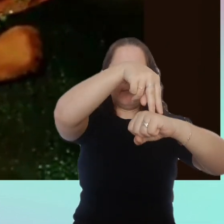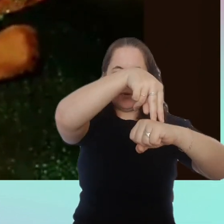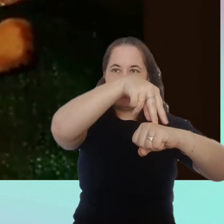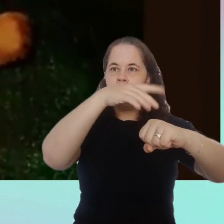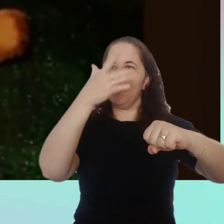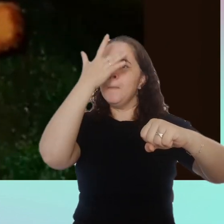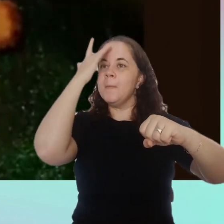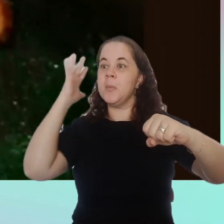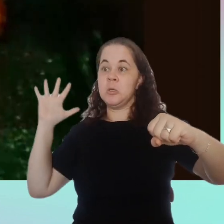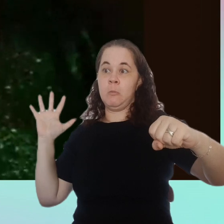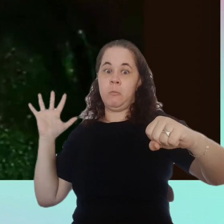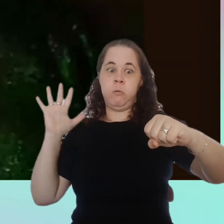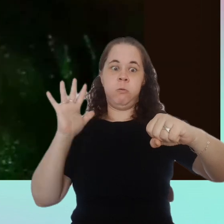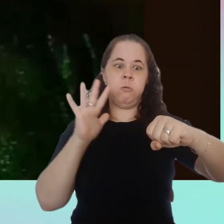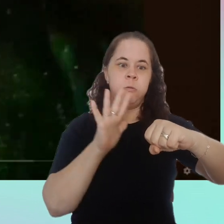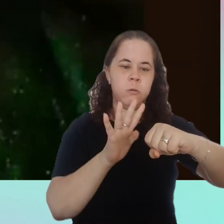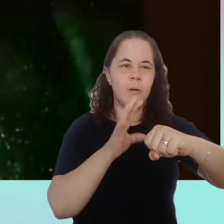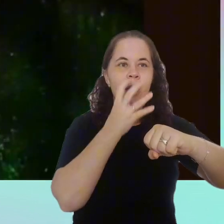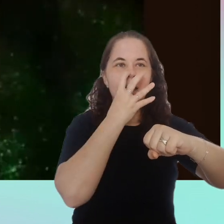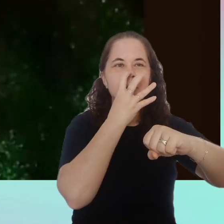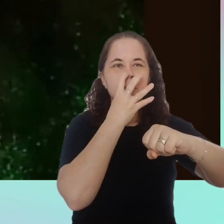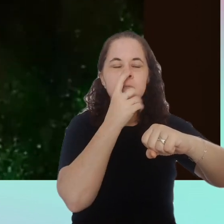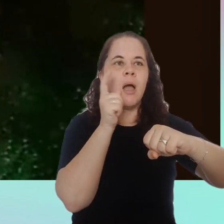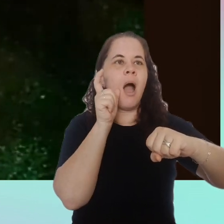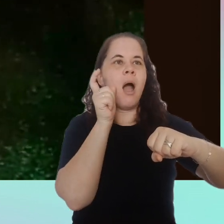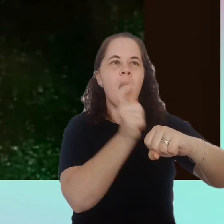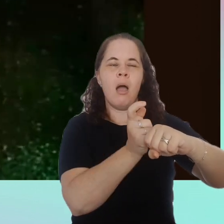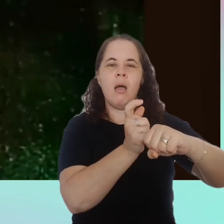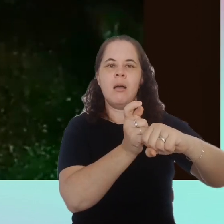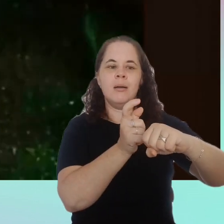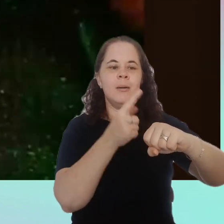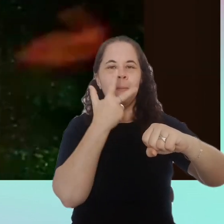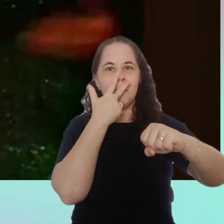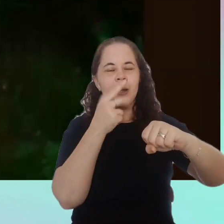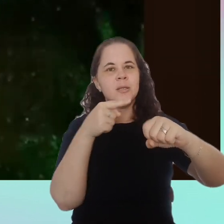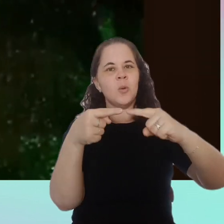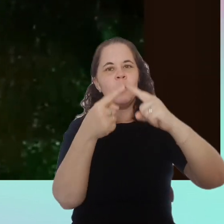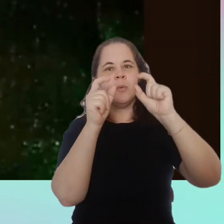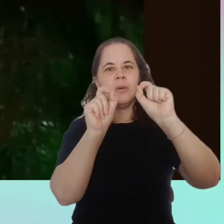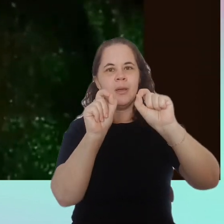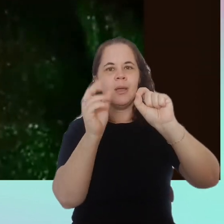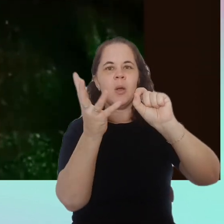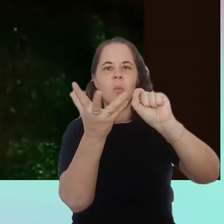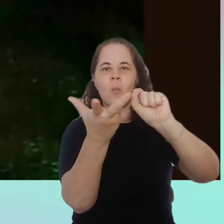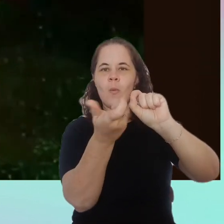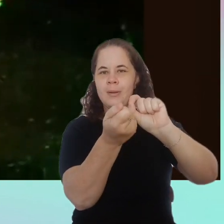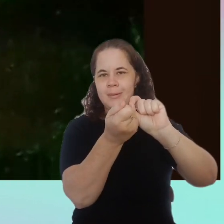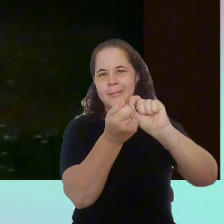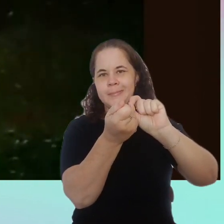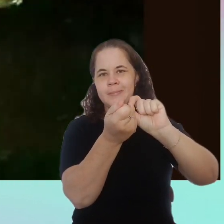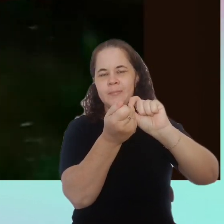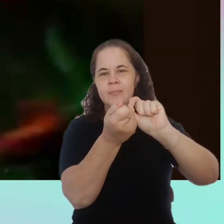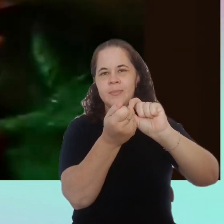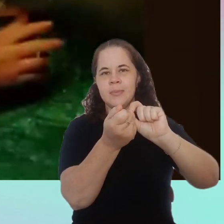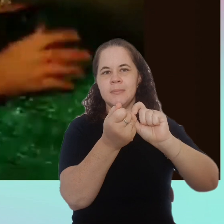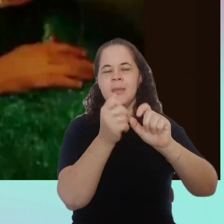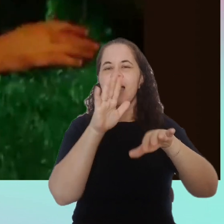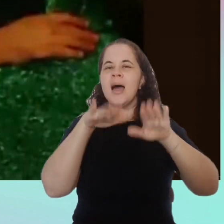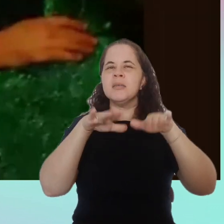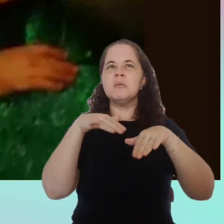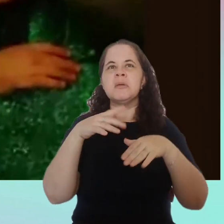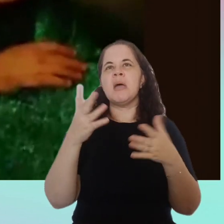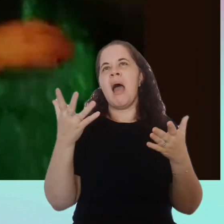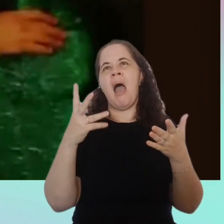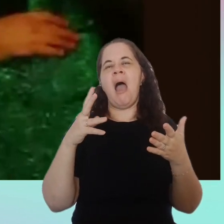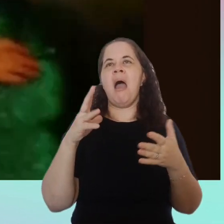para o universo LGBT é uma marca de qualidade, mesmo sim, para alguns achando que o transformismo